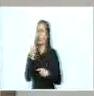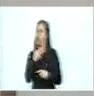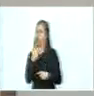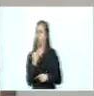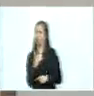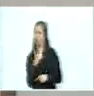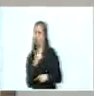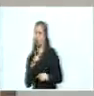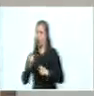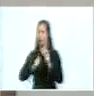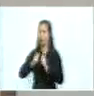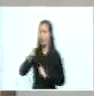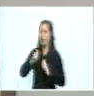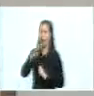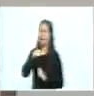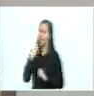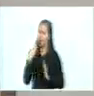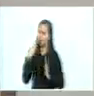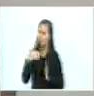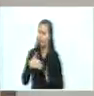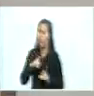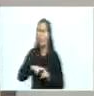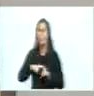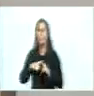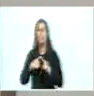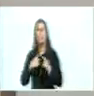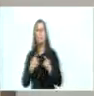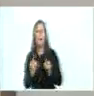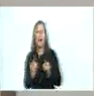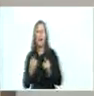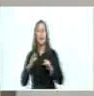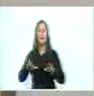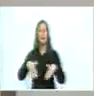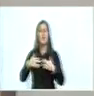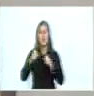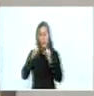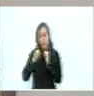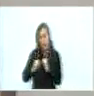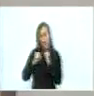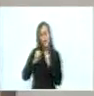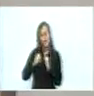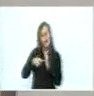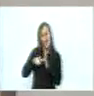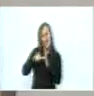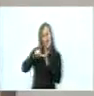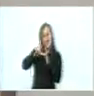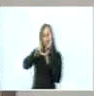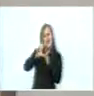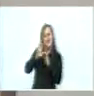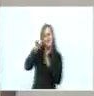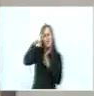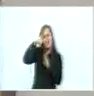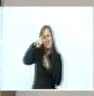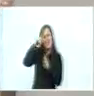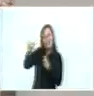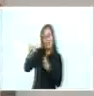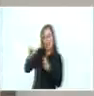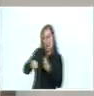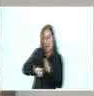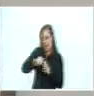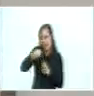a morte vai chegar mesmo, mas quando é por uma causa que você podia prever, você podia oferecer um sistema